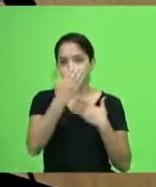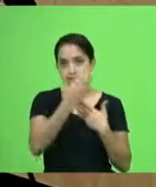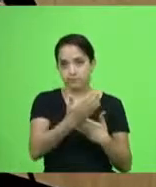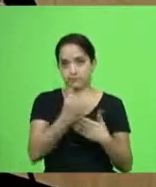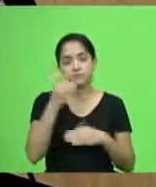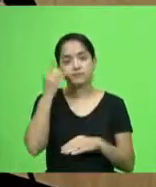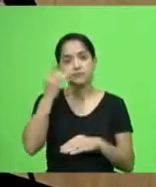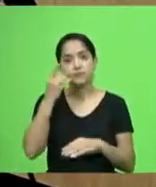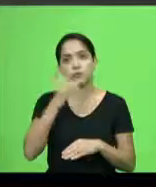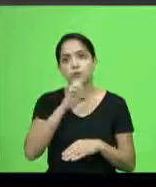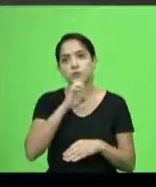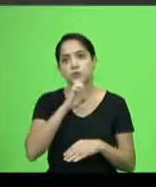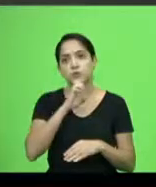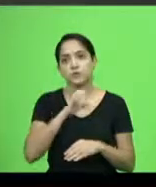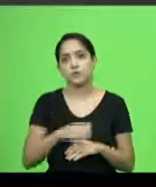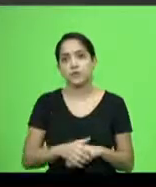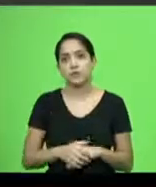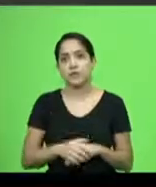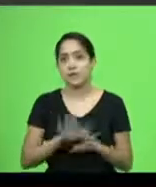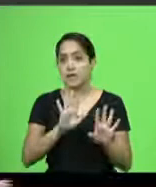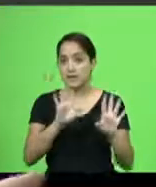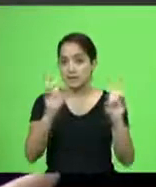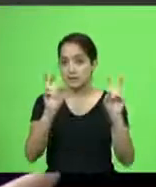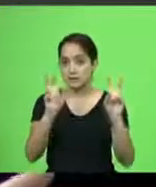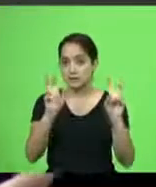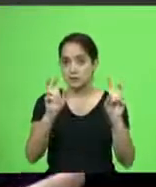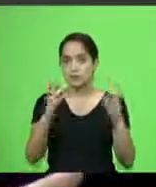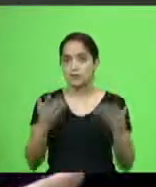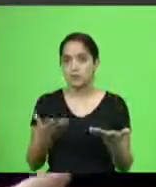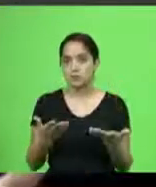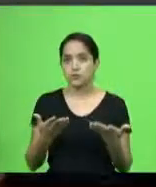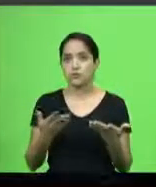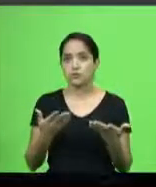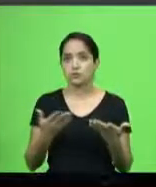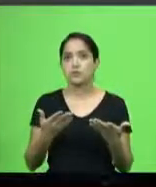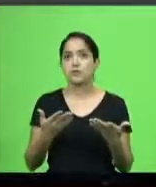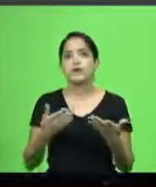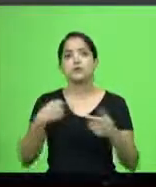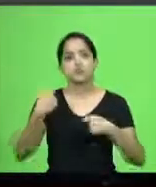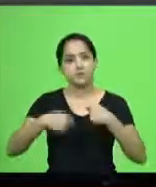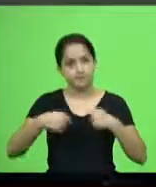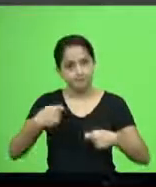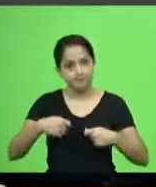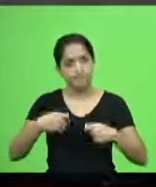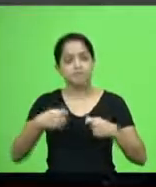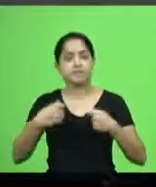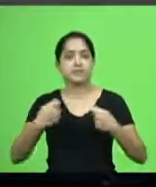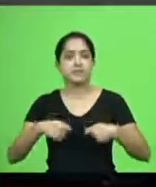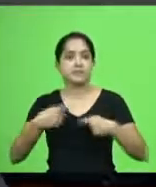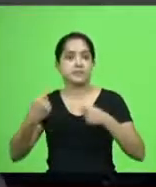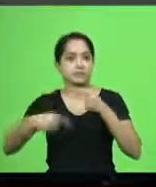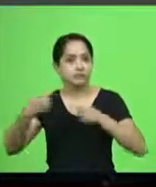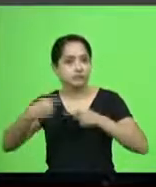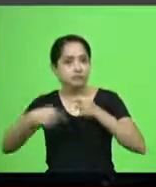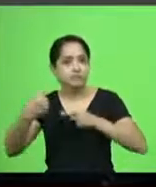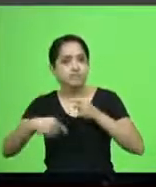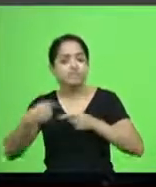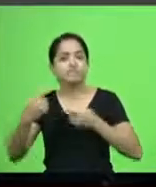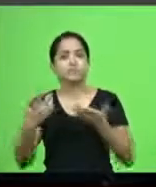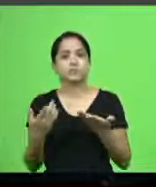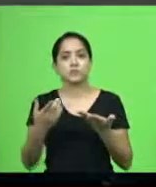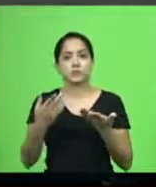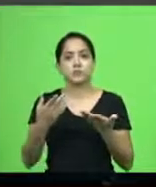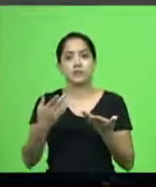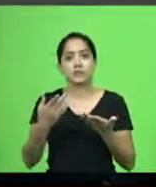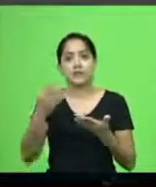Felipe Estevão. Na verdade, esse é um assunto que a gente tem que tratar mais, né, da saúde mental. E nunca antes,